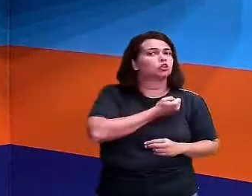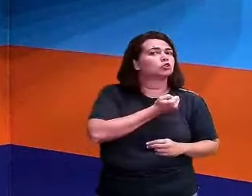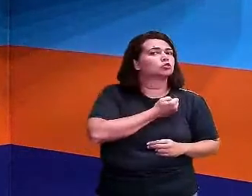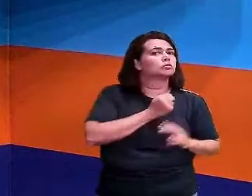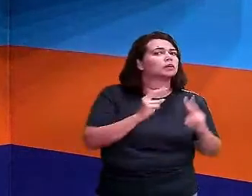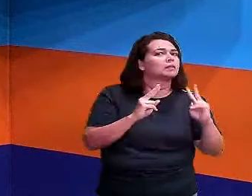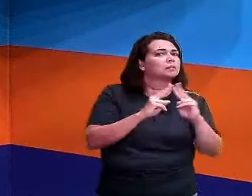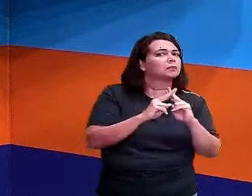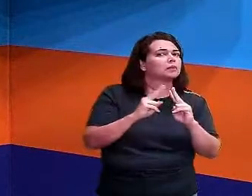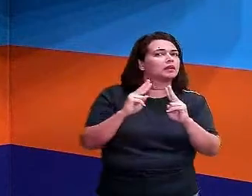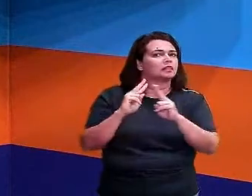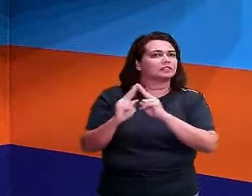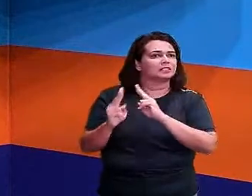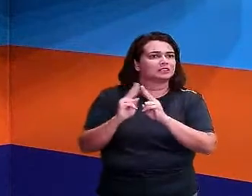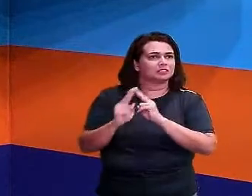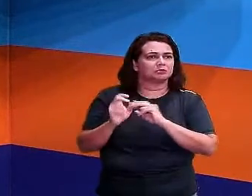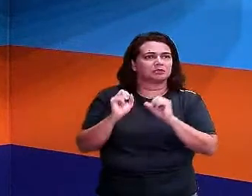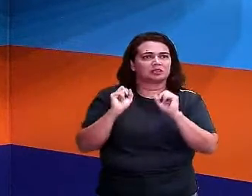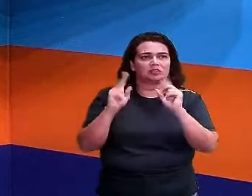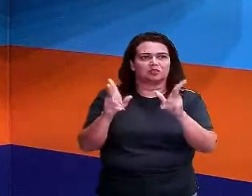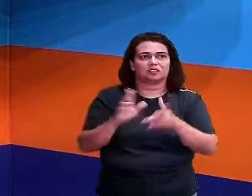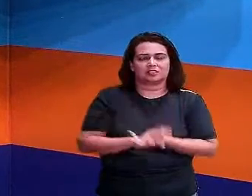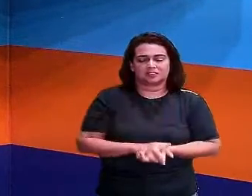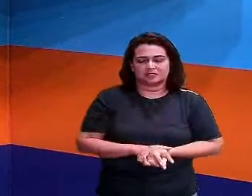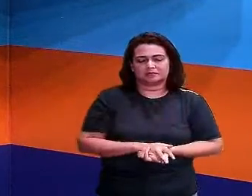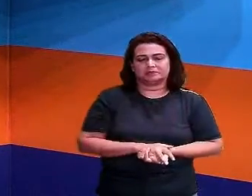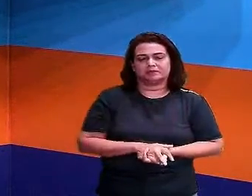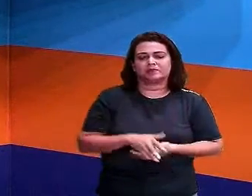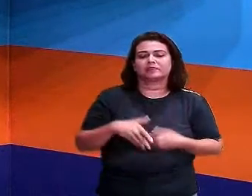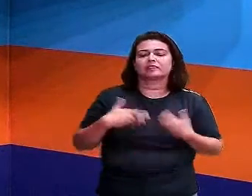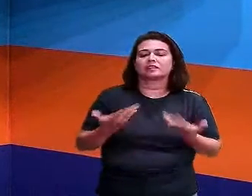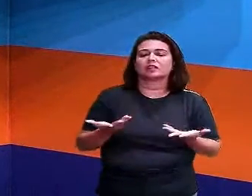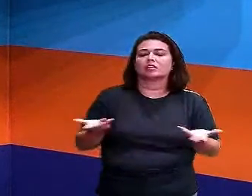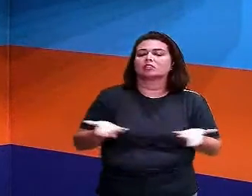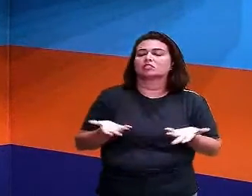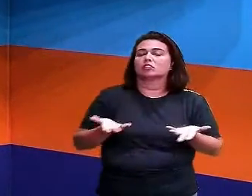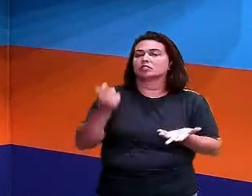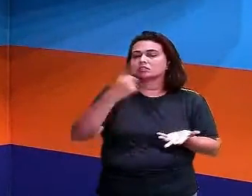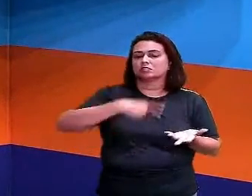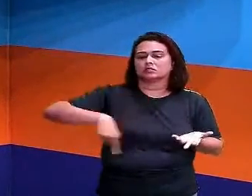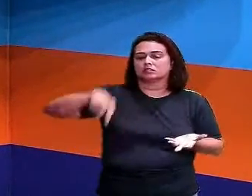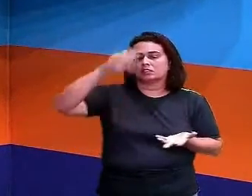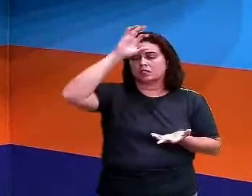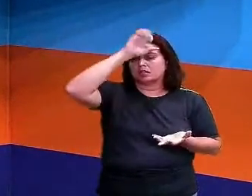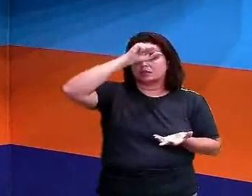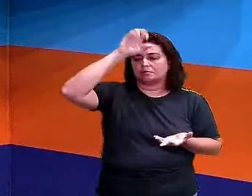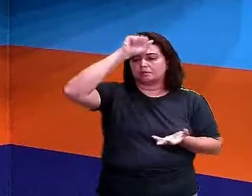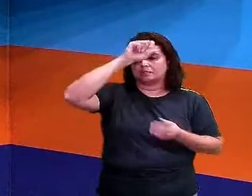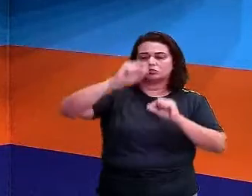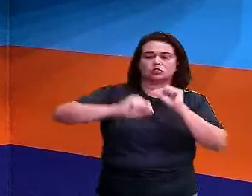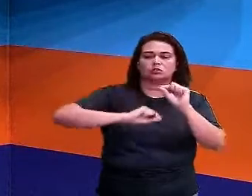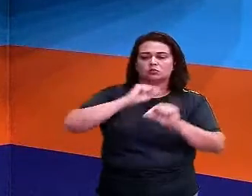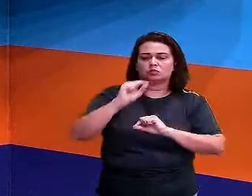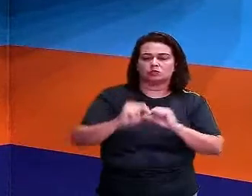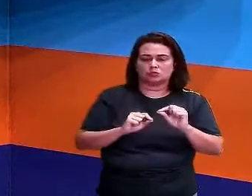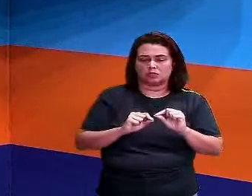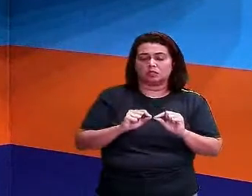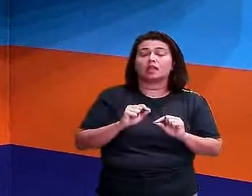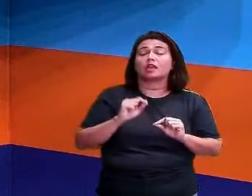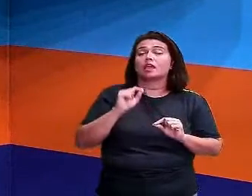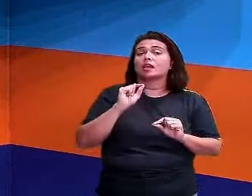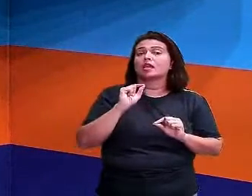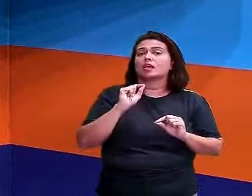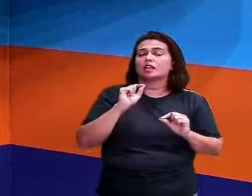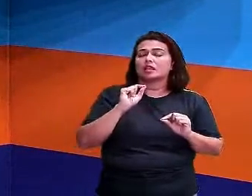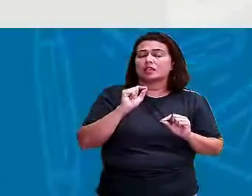e os números ímpares, tá certo? E aí, gente, o que foi que a gente aprendeu hoje? Hoje a gente aprendeu sobre o reconhecimento